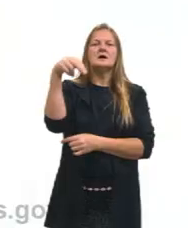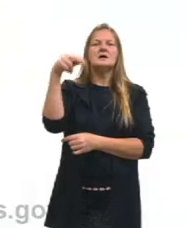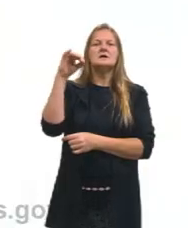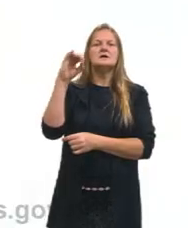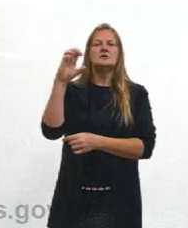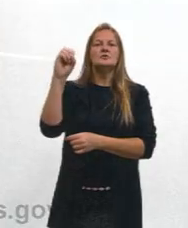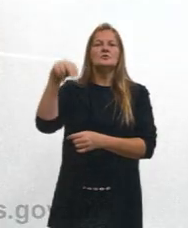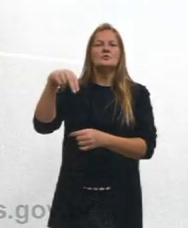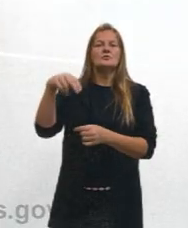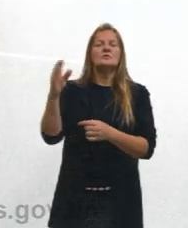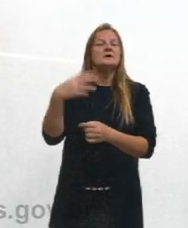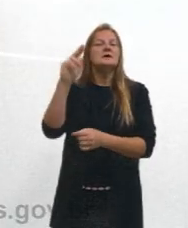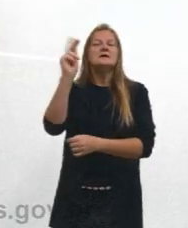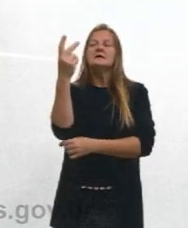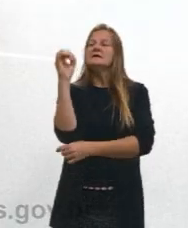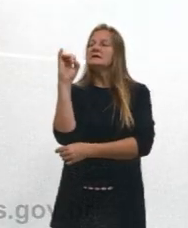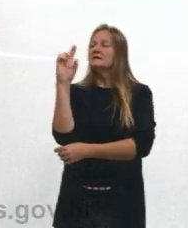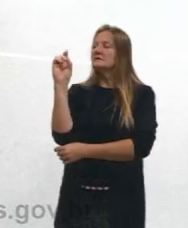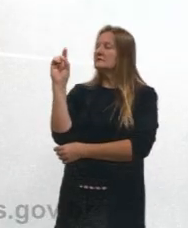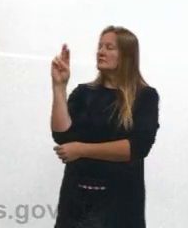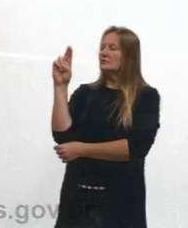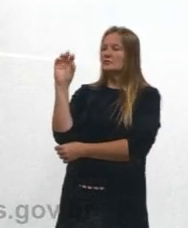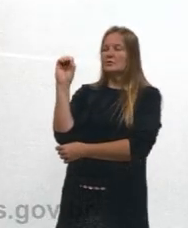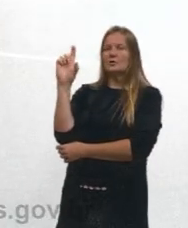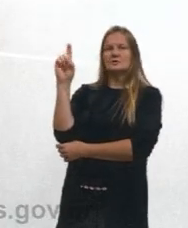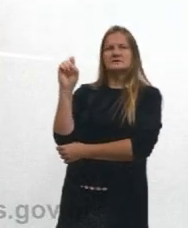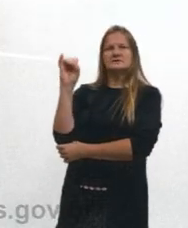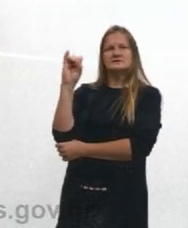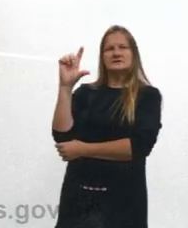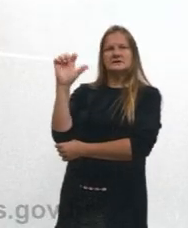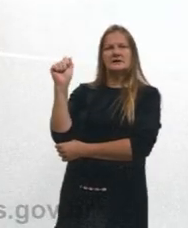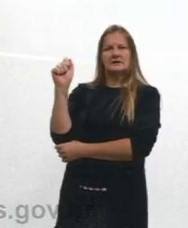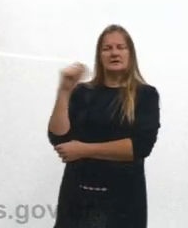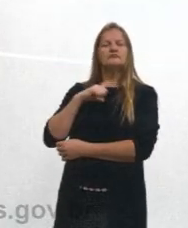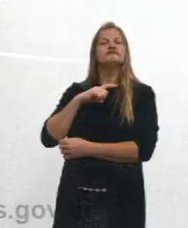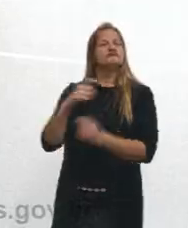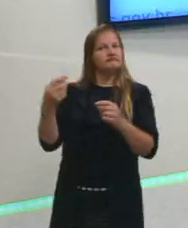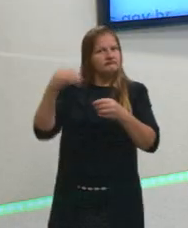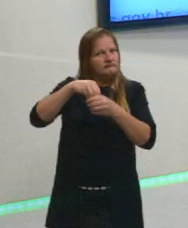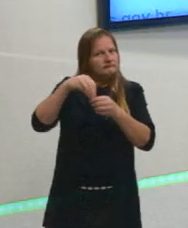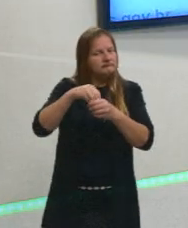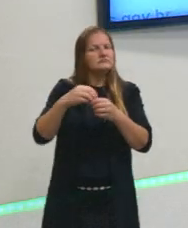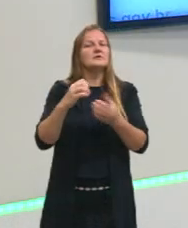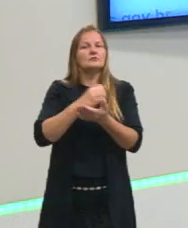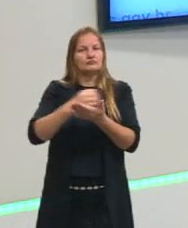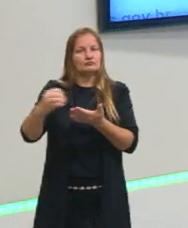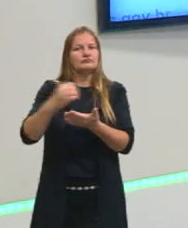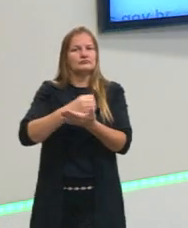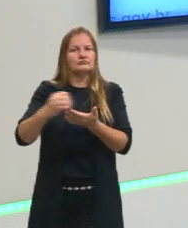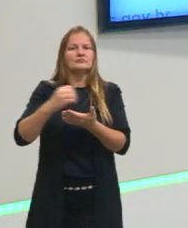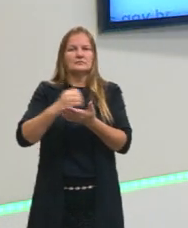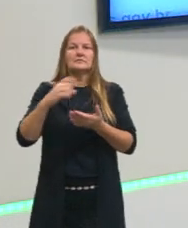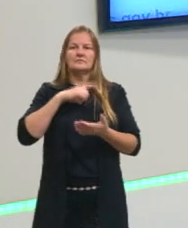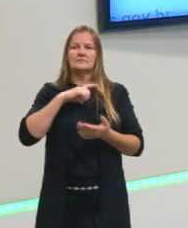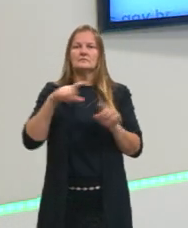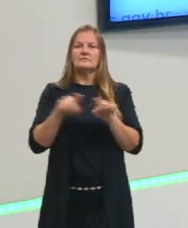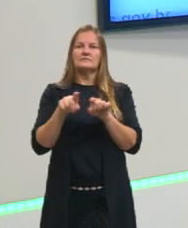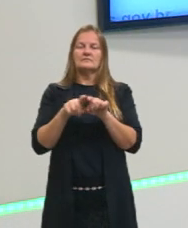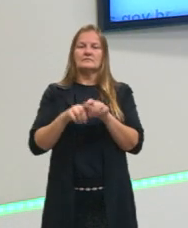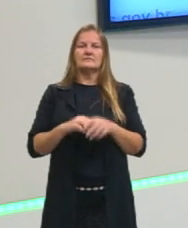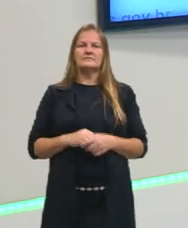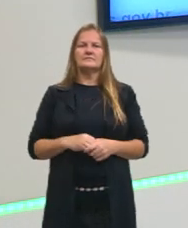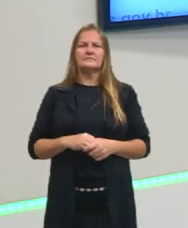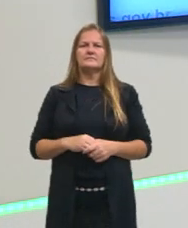hidroxila tá esse ano hidroxila ele é presente também nas funções orgânicas tá quando a gente tem um